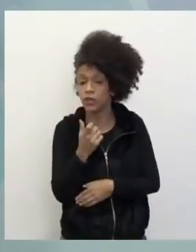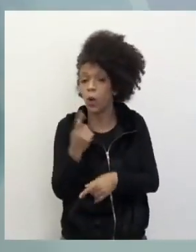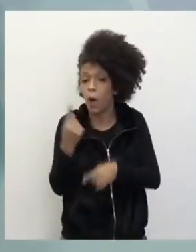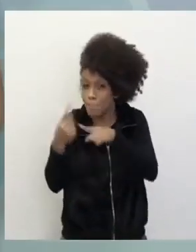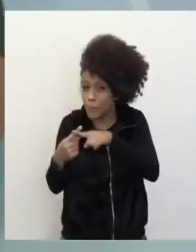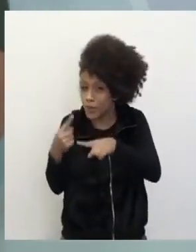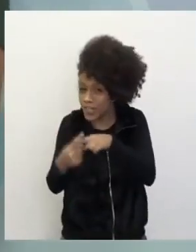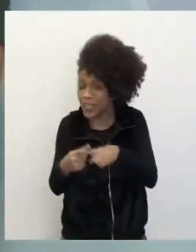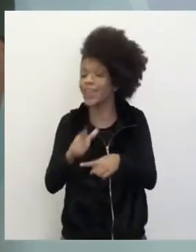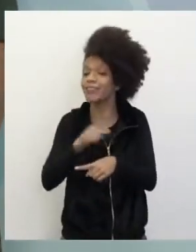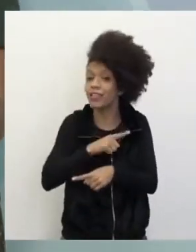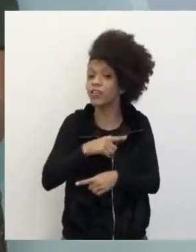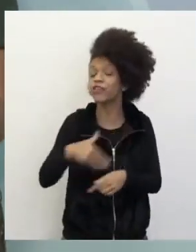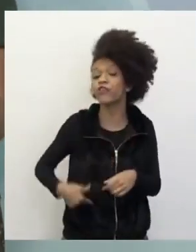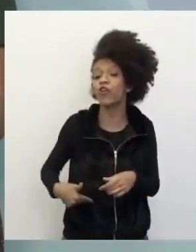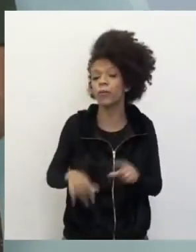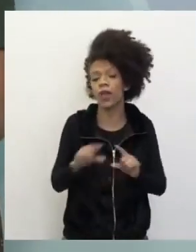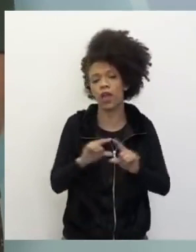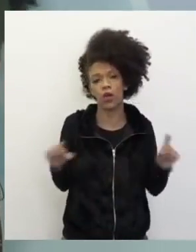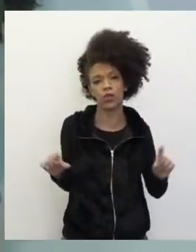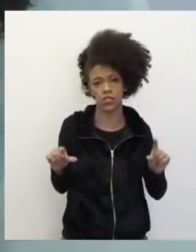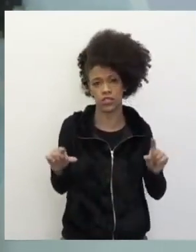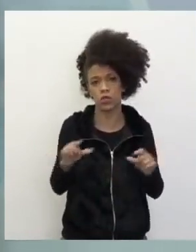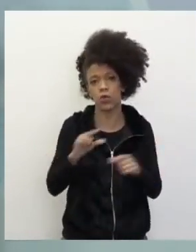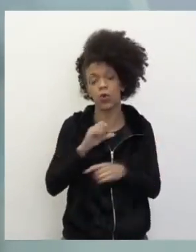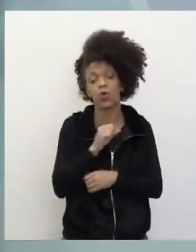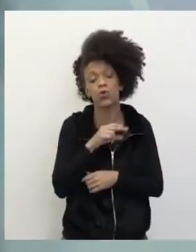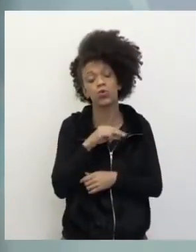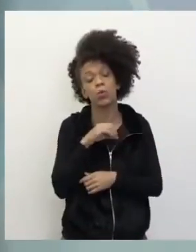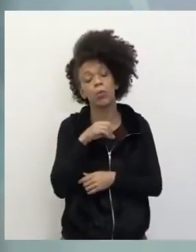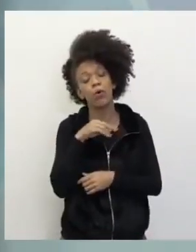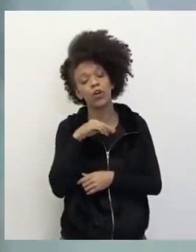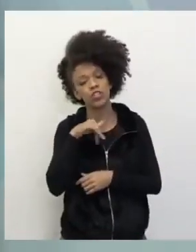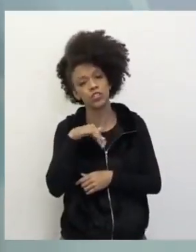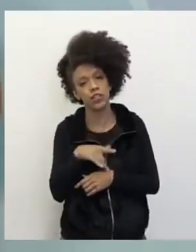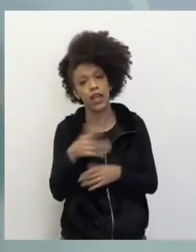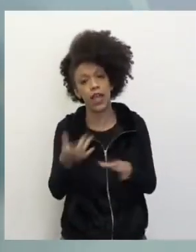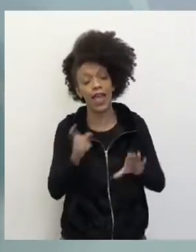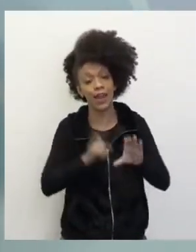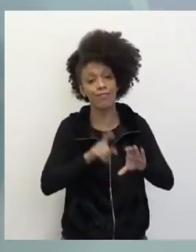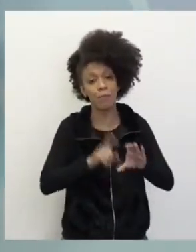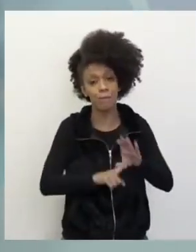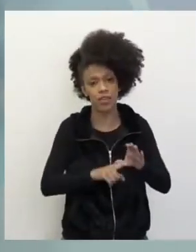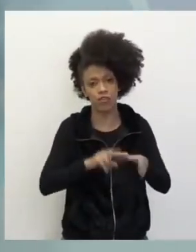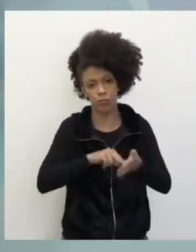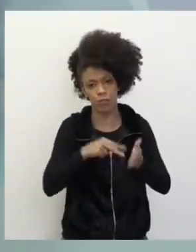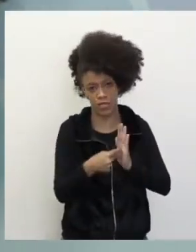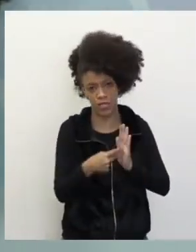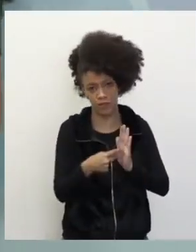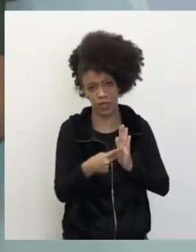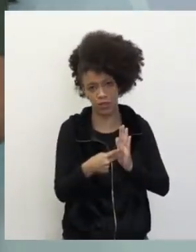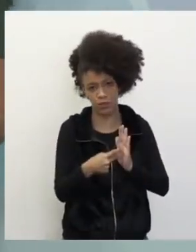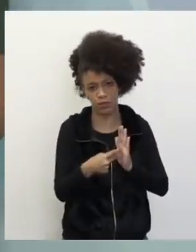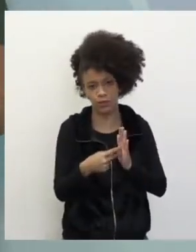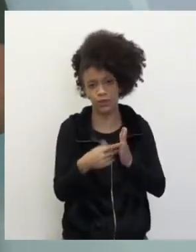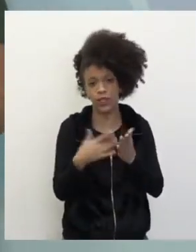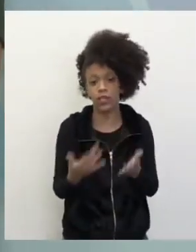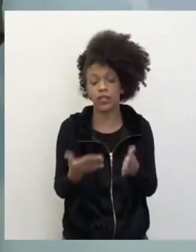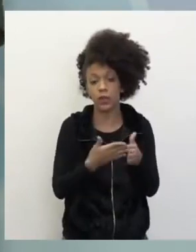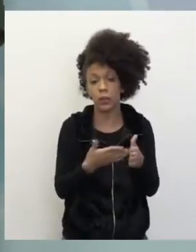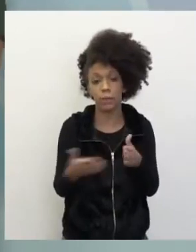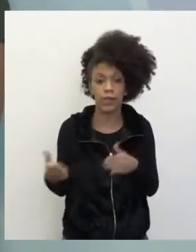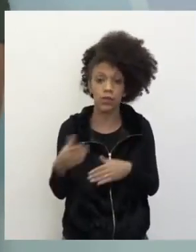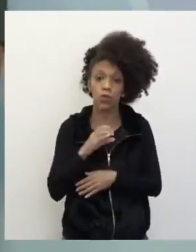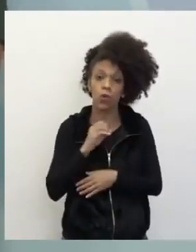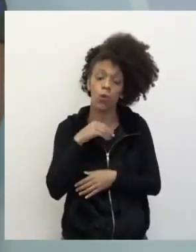fome, é a oração subordinada. Ela depende daquela lá para ter sentido. Então, aqui eu tenho um período